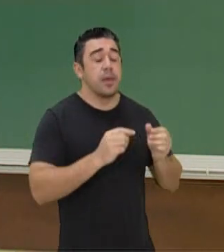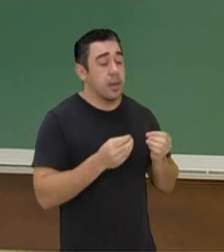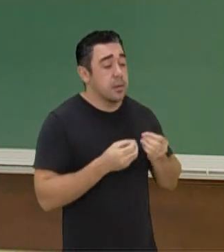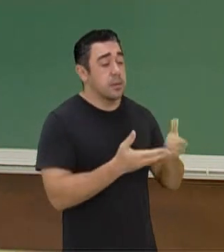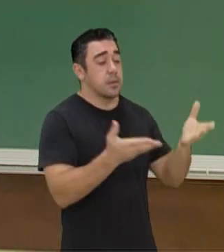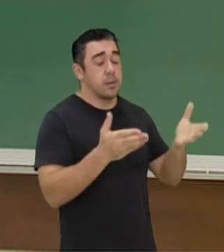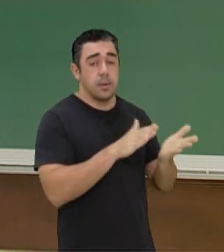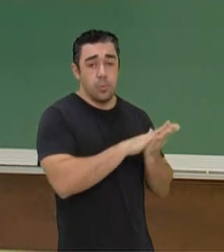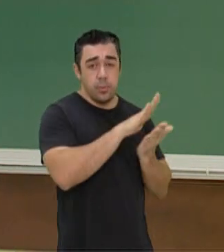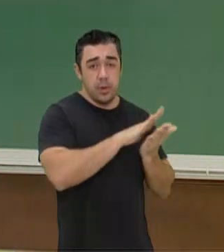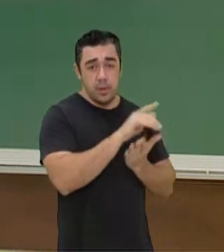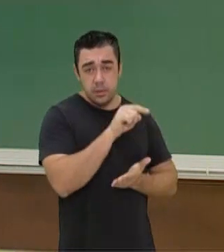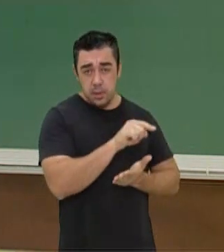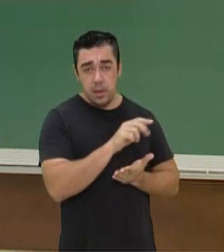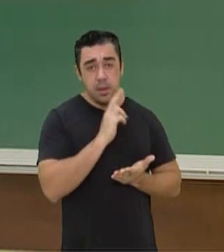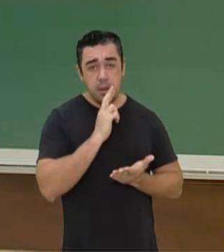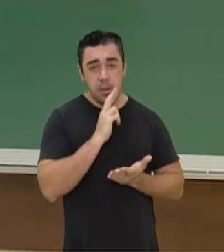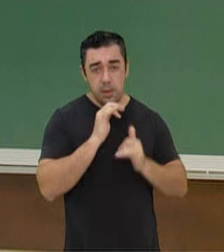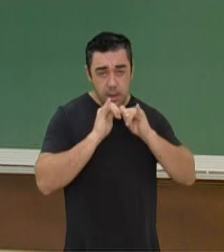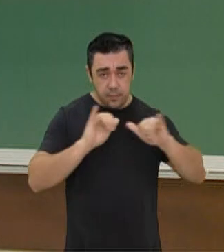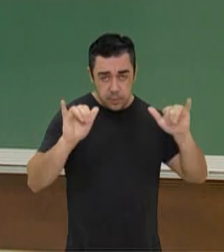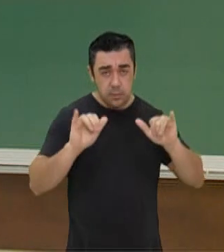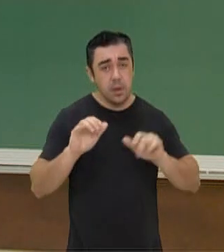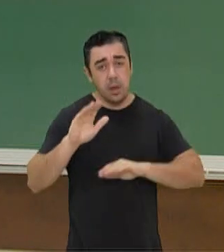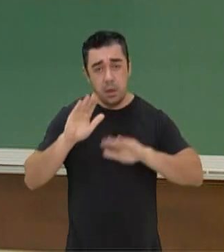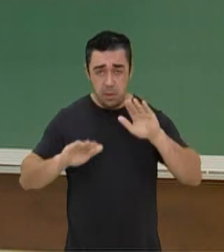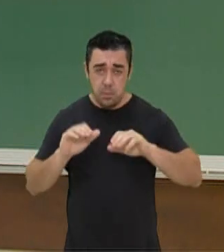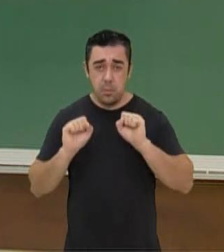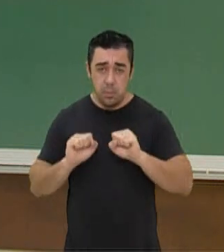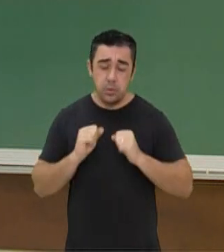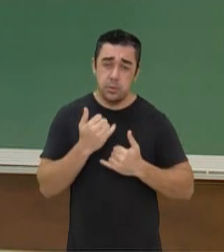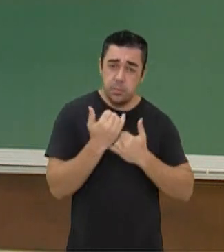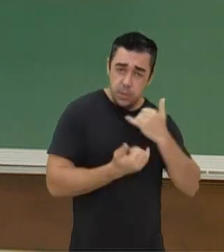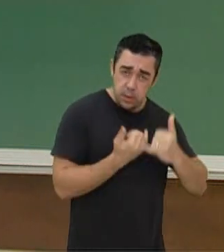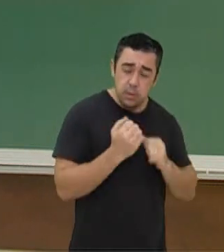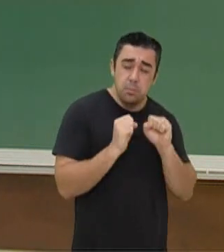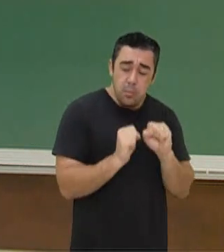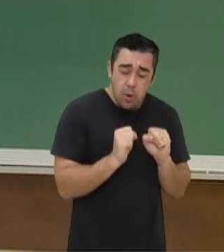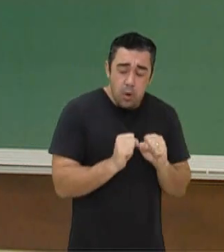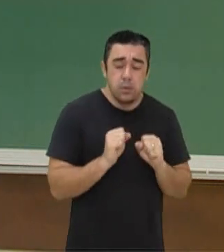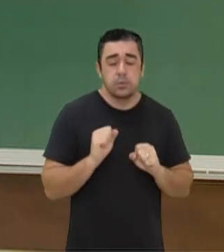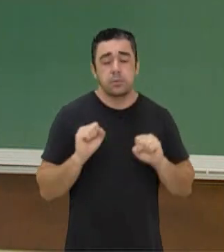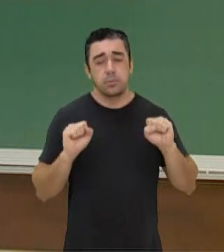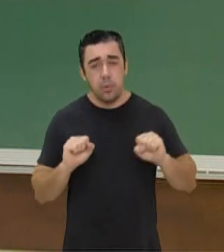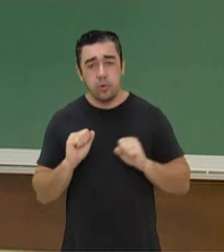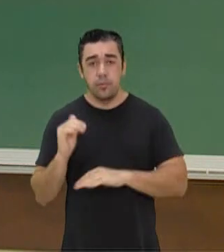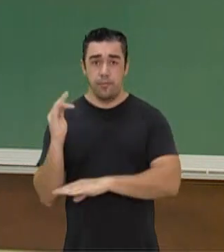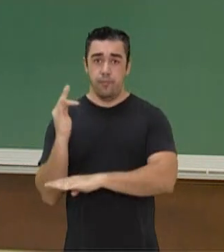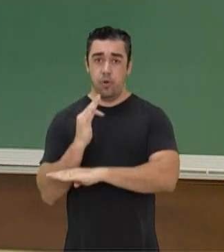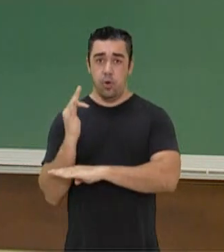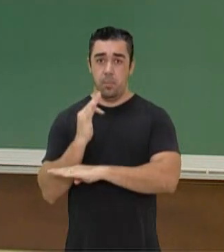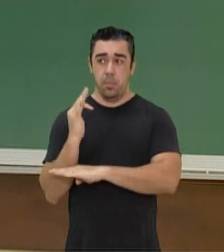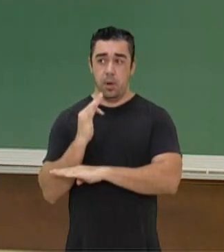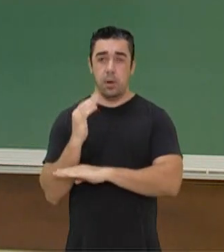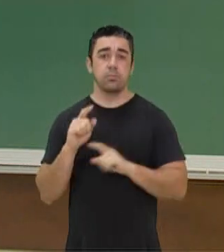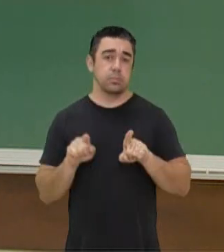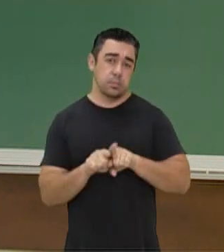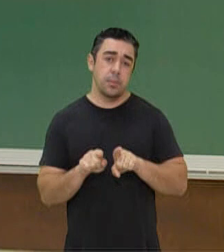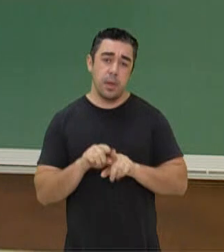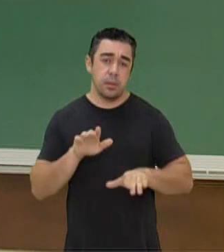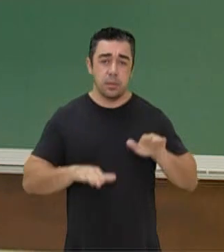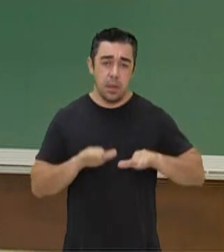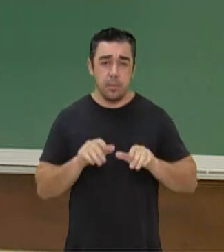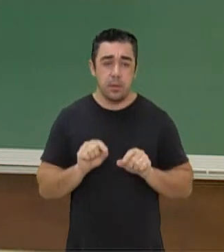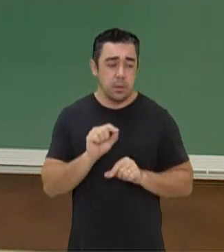essa reportagem propriamente dita, né? Então pode ter lá brincadeirinha sim, pode ter lá toda a formalidade, né?